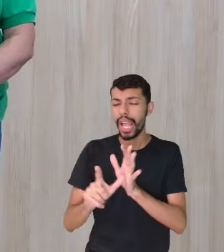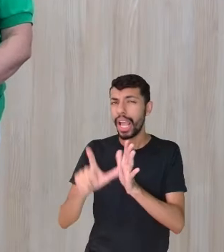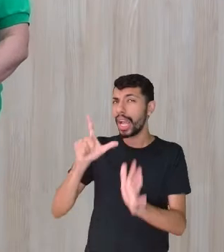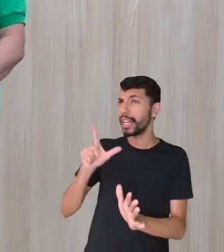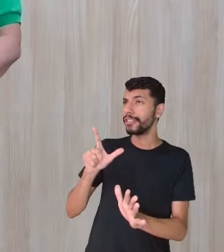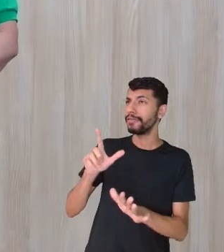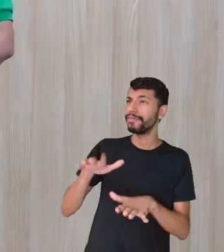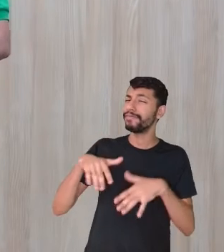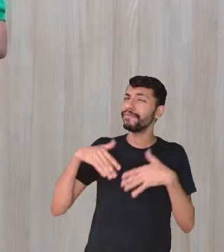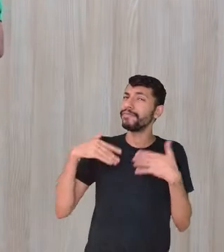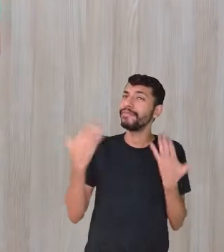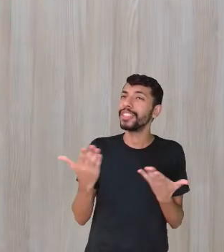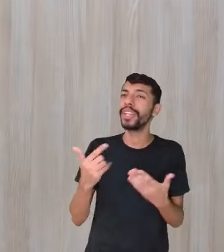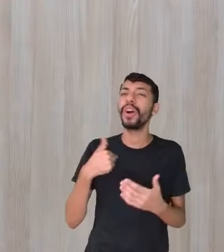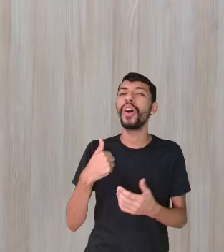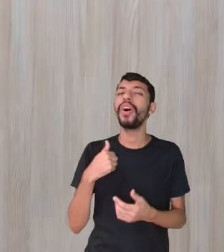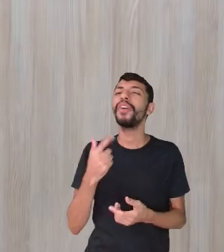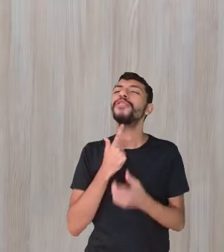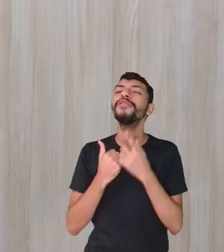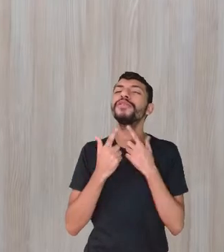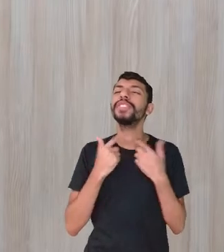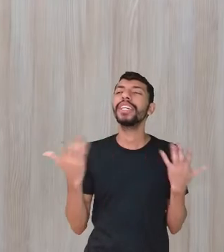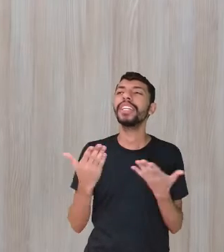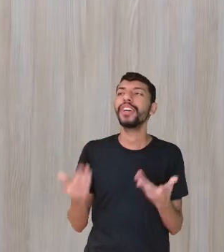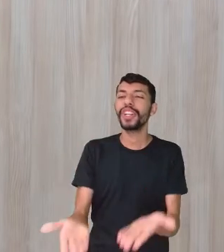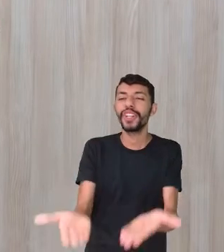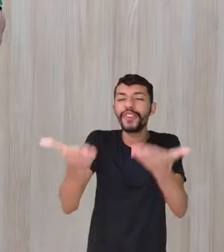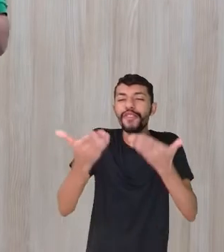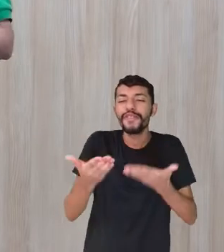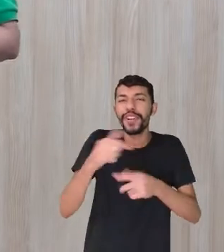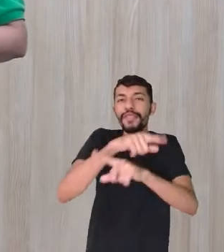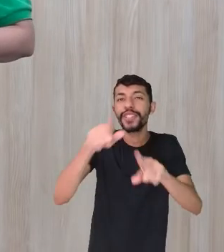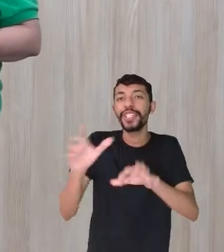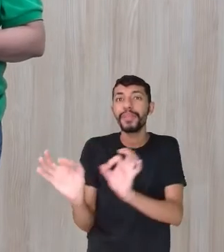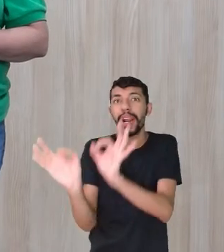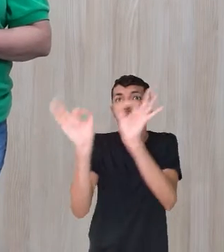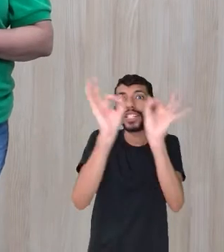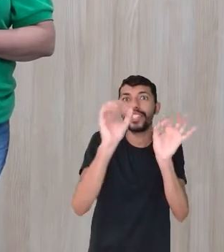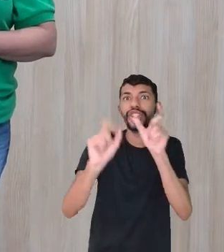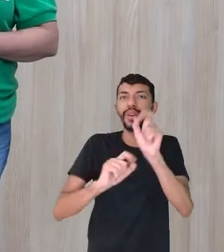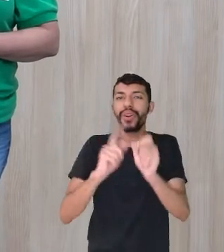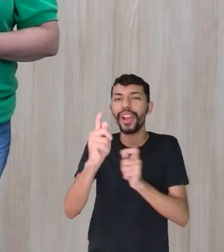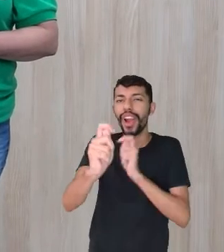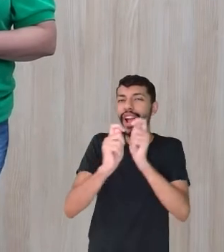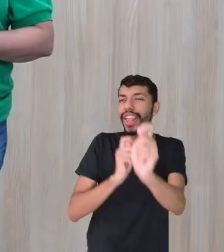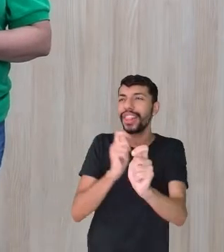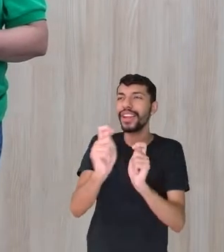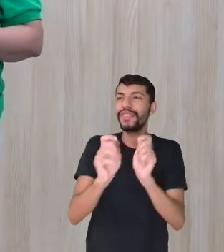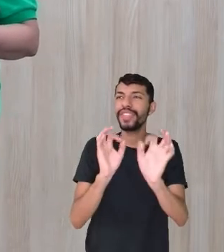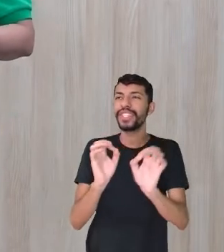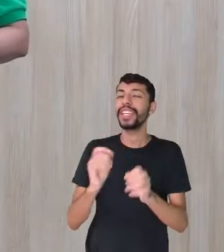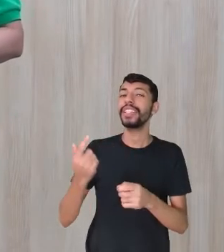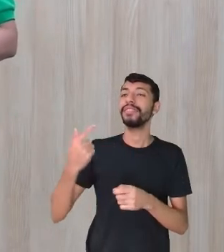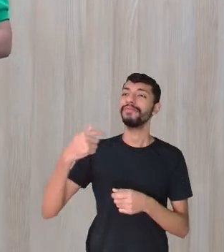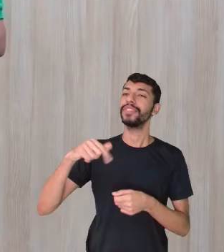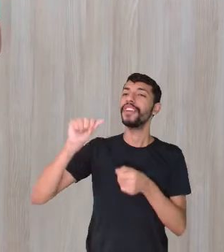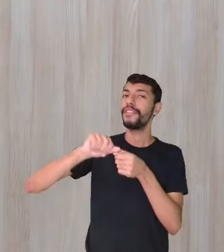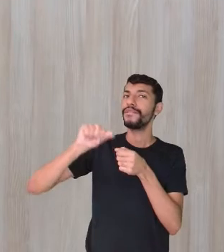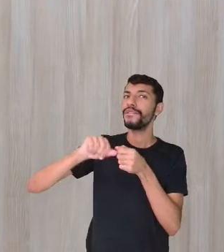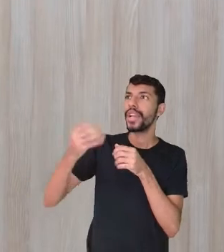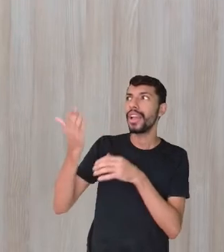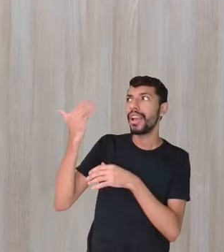eu gostaria de convidar vocês agora para estarem assistindo a entrevista que foi feita, não